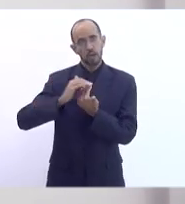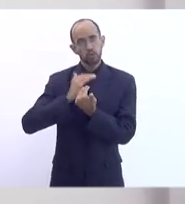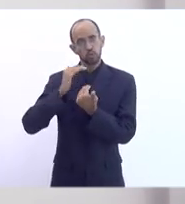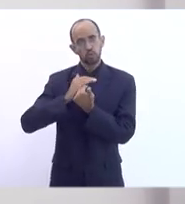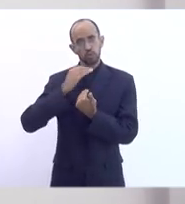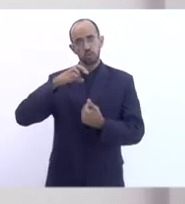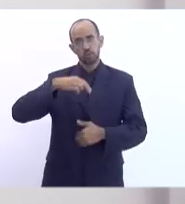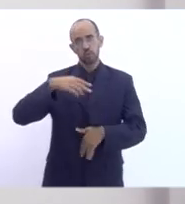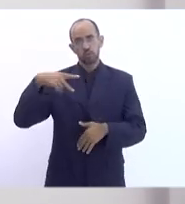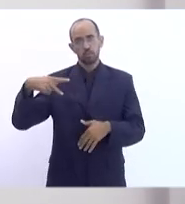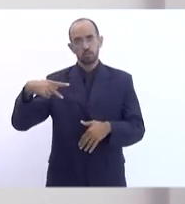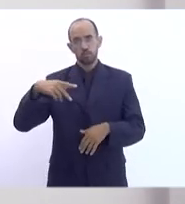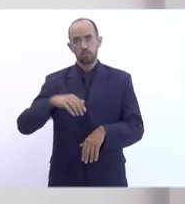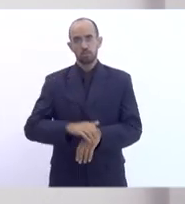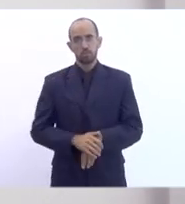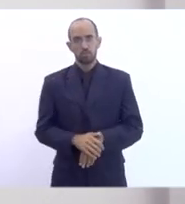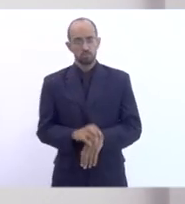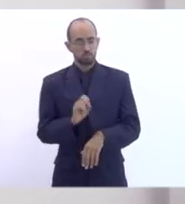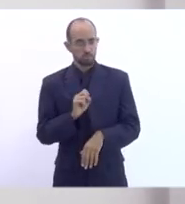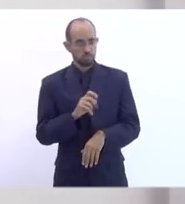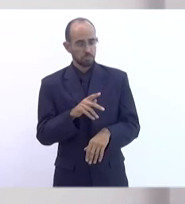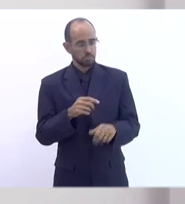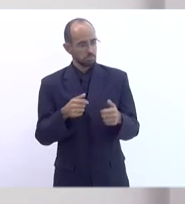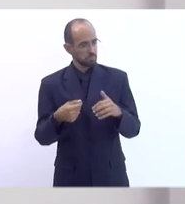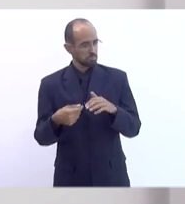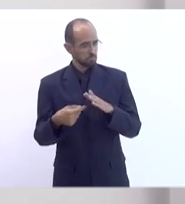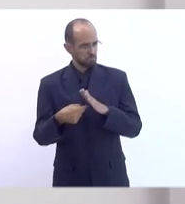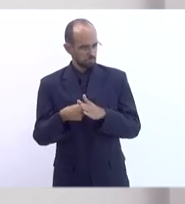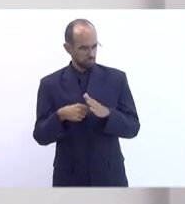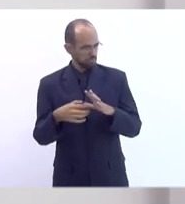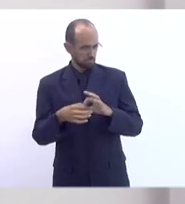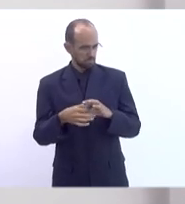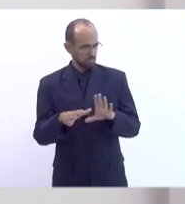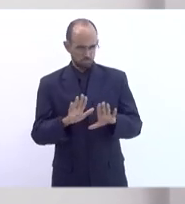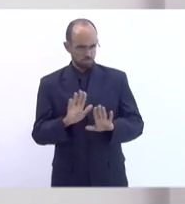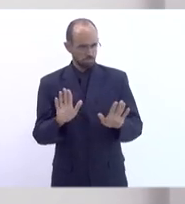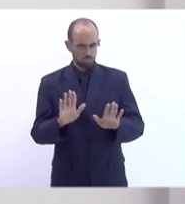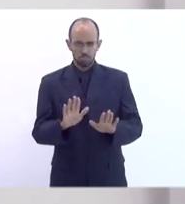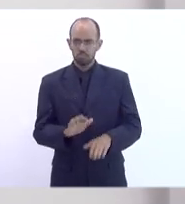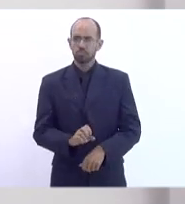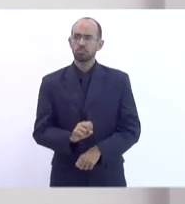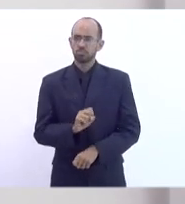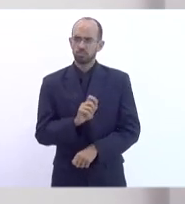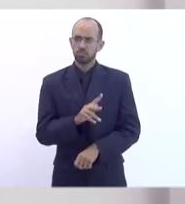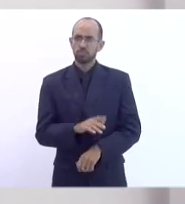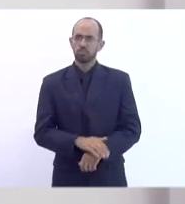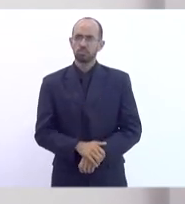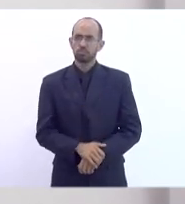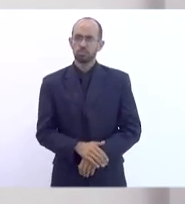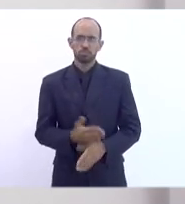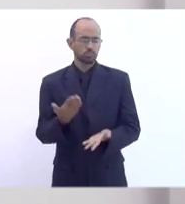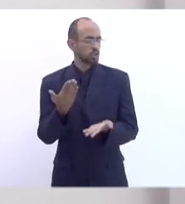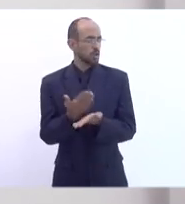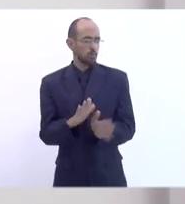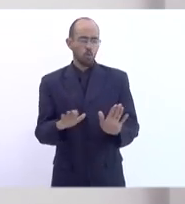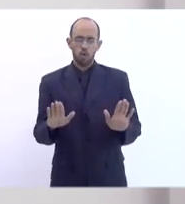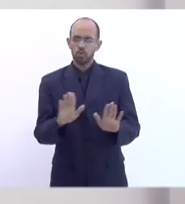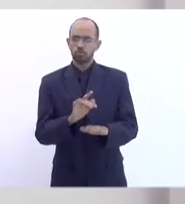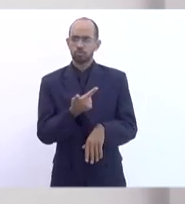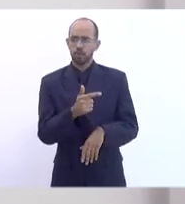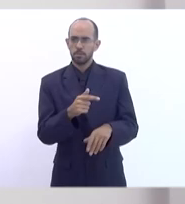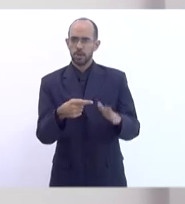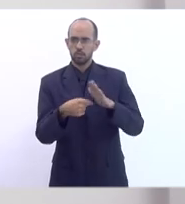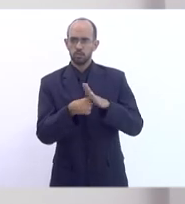faz eu posso abrir para pergunta se alguém tiver pergunte esgotei as perguntas